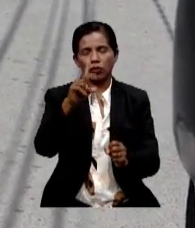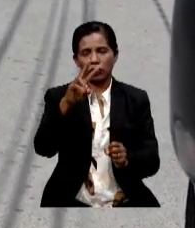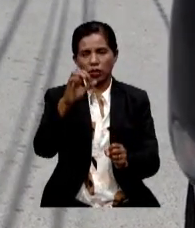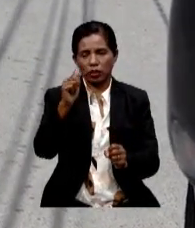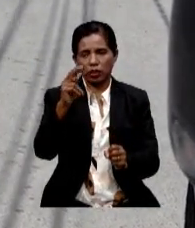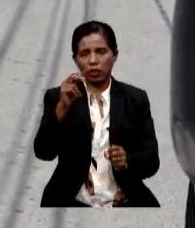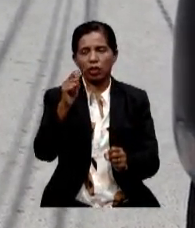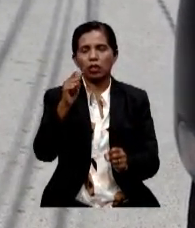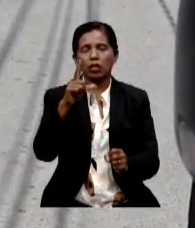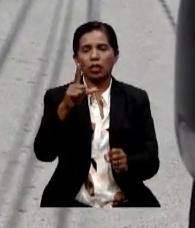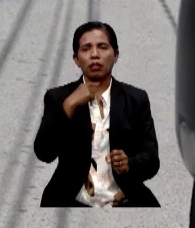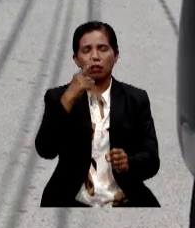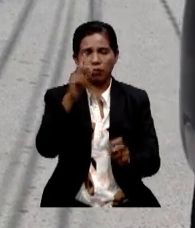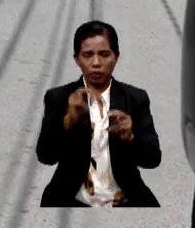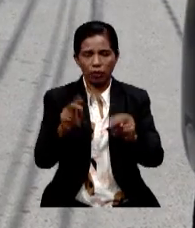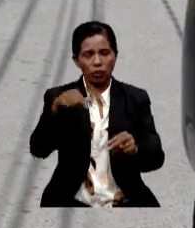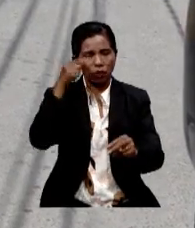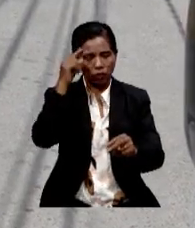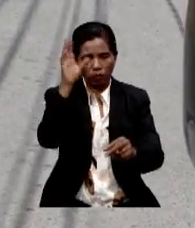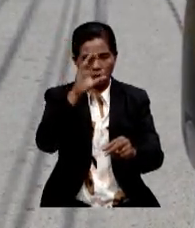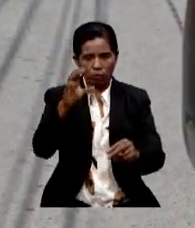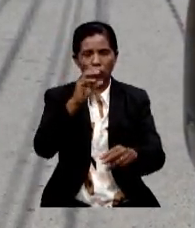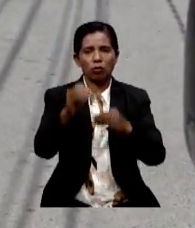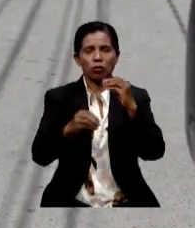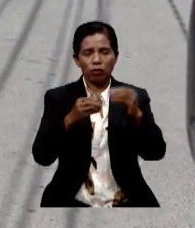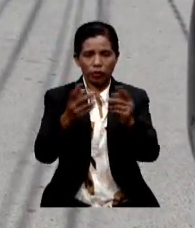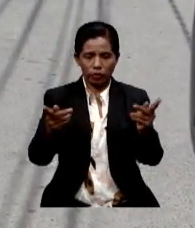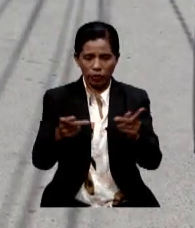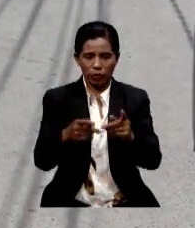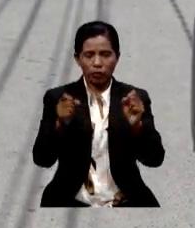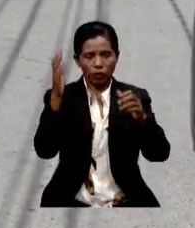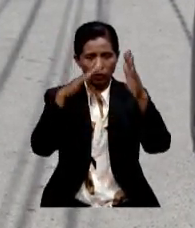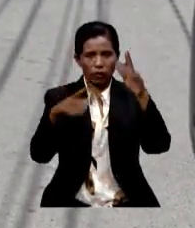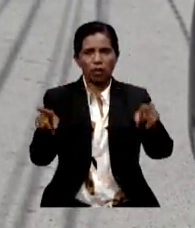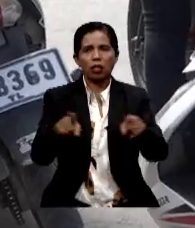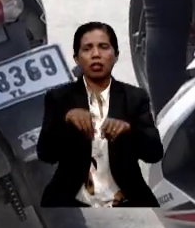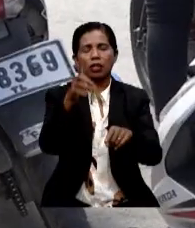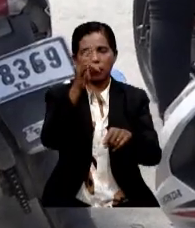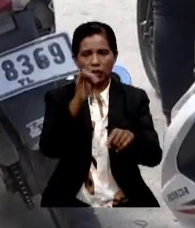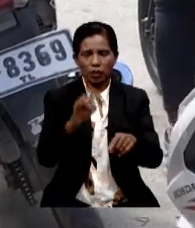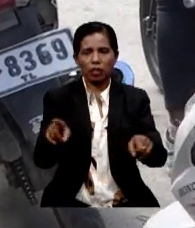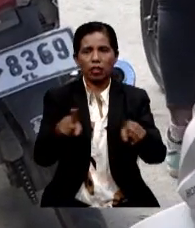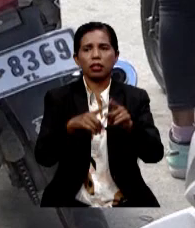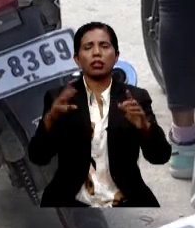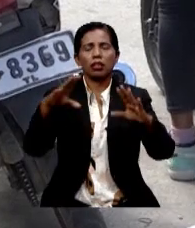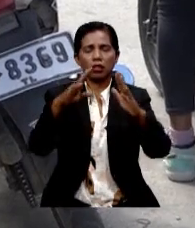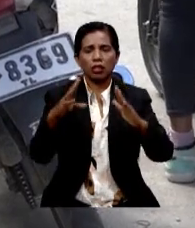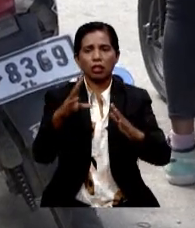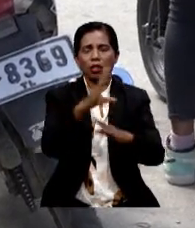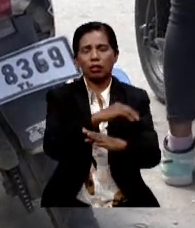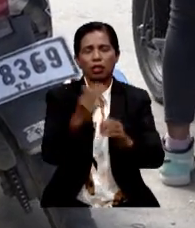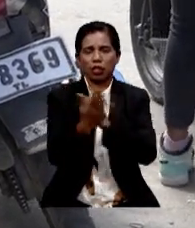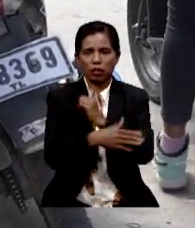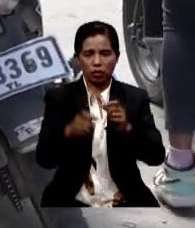ateten. Precisa teves governo buca solução ba questão ne, Tambadilha nessa capital nação Timor-Leste, precisa ambiente